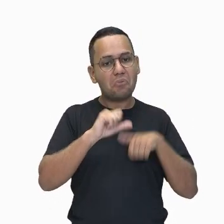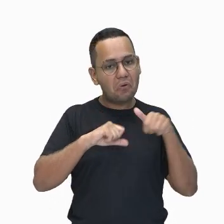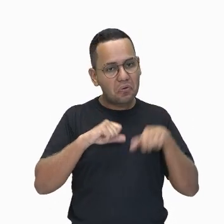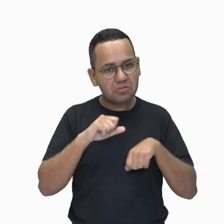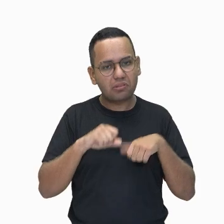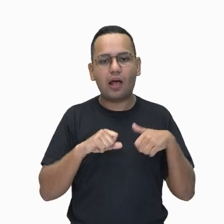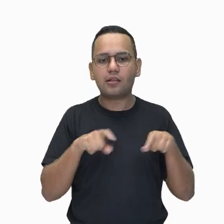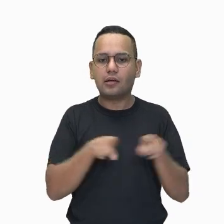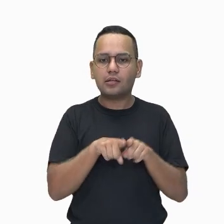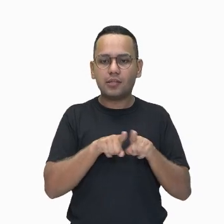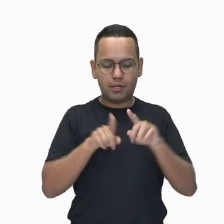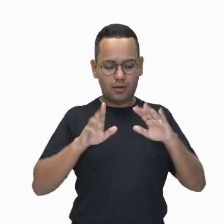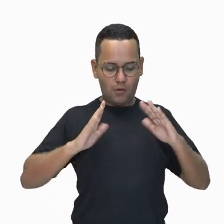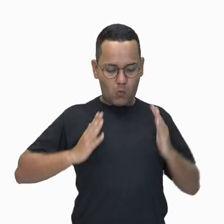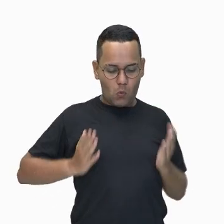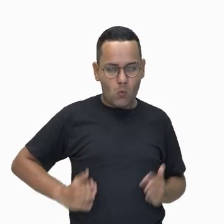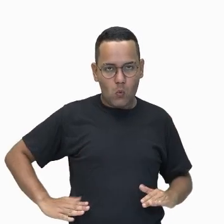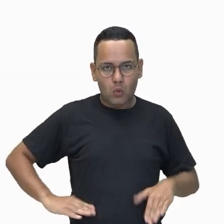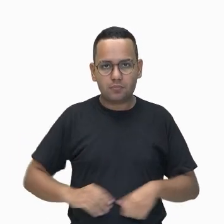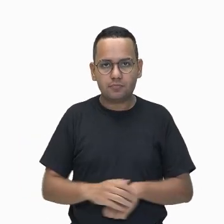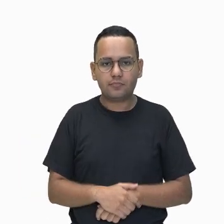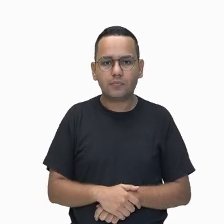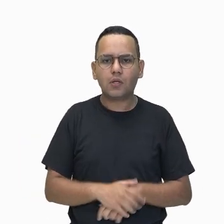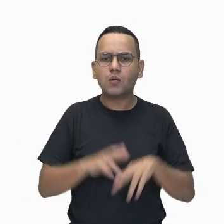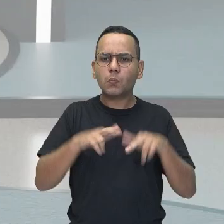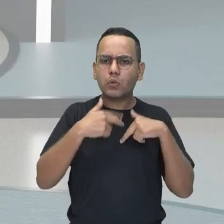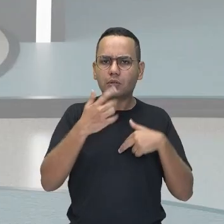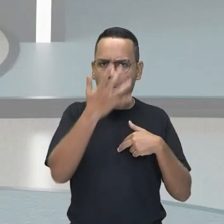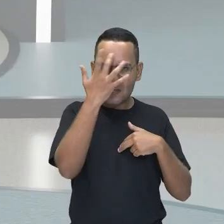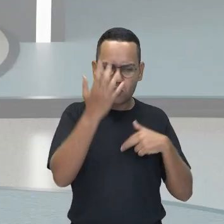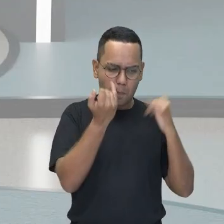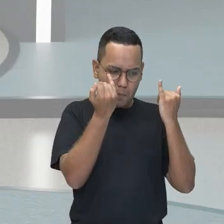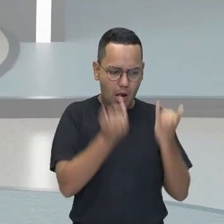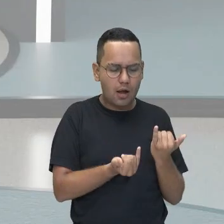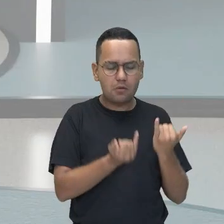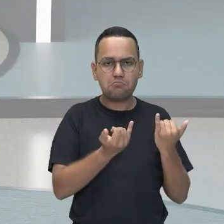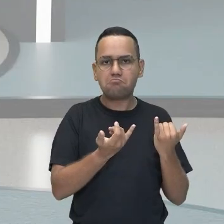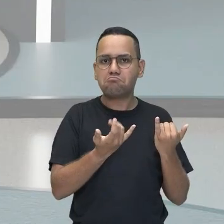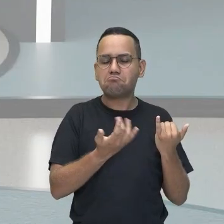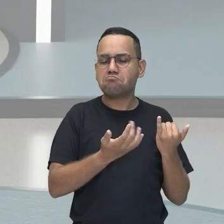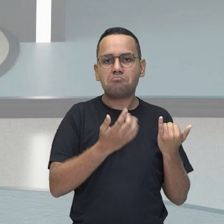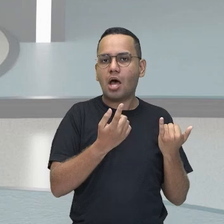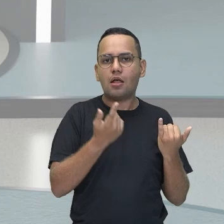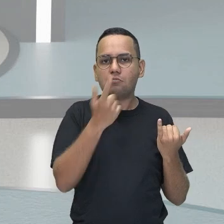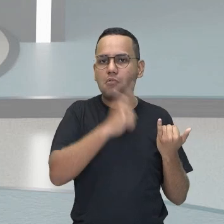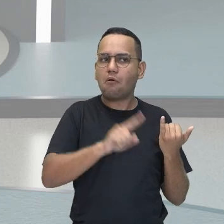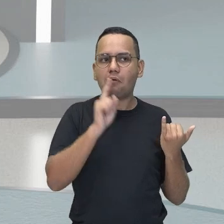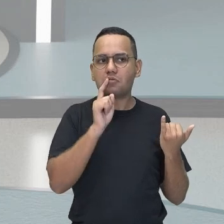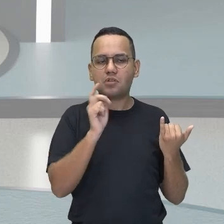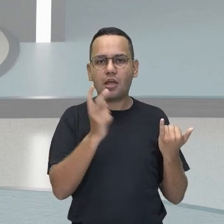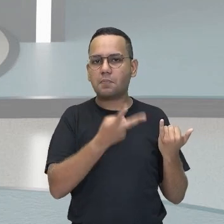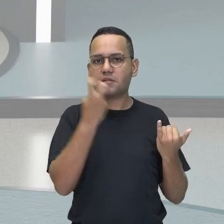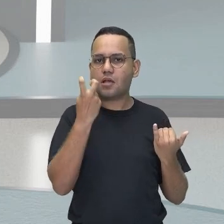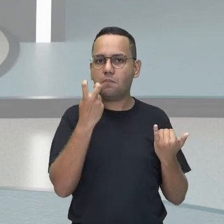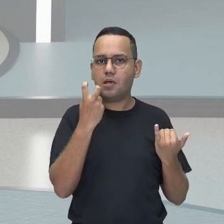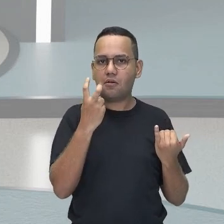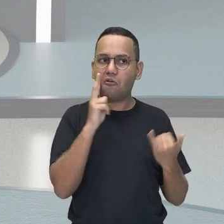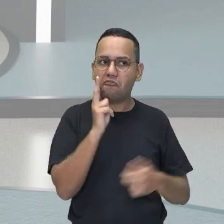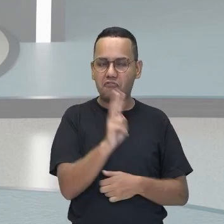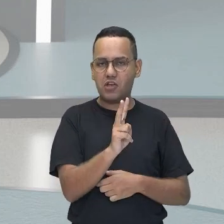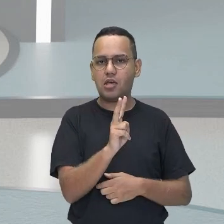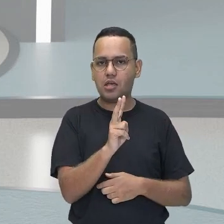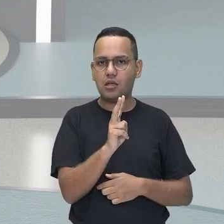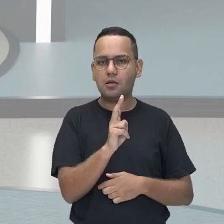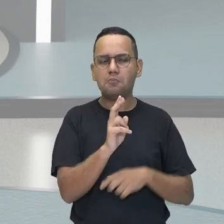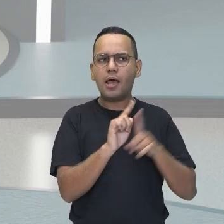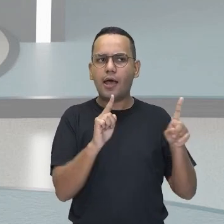e silhueta corporal. Por mais que ela esteja magra, ela não consegue se enxergar dessa forma, ela se vê ainda acima do